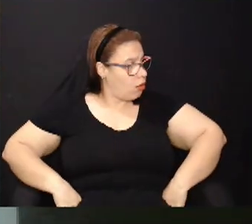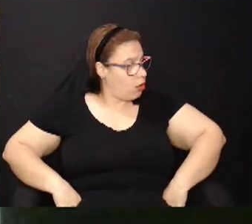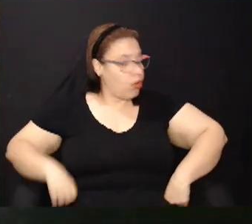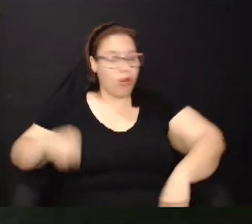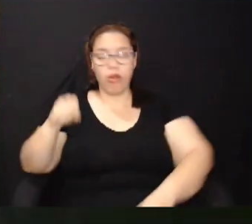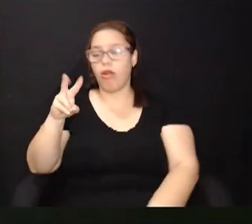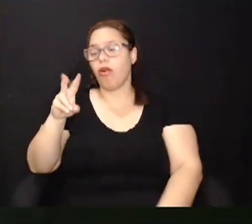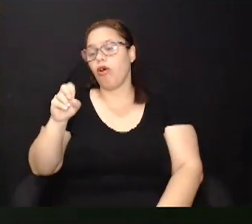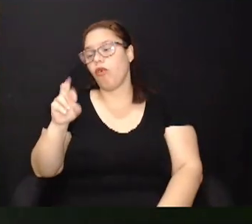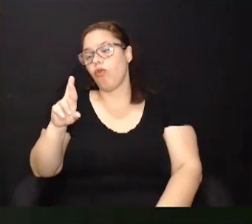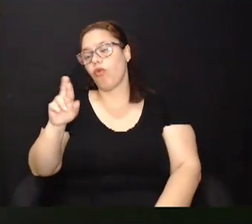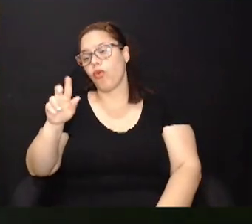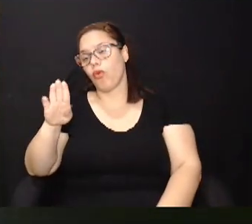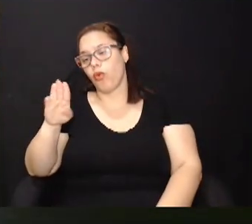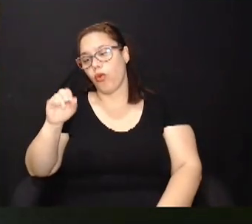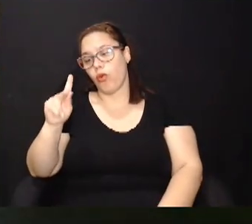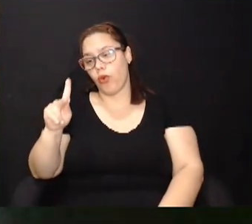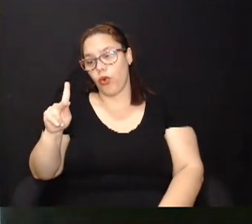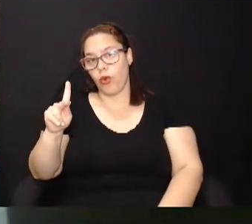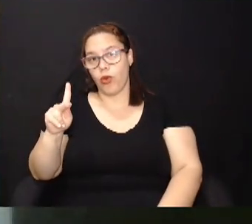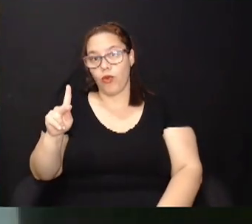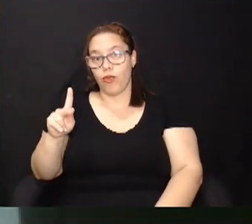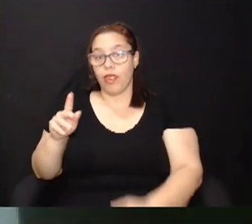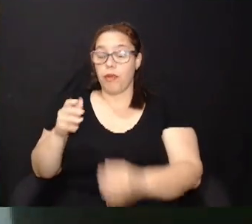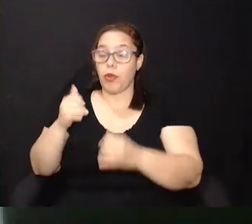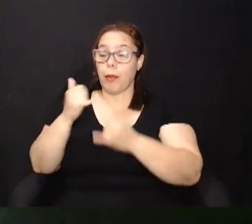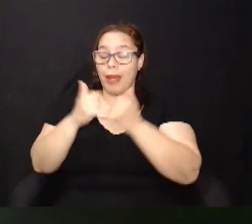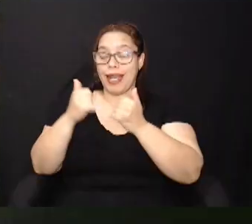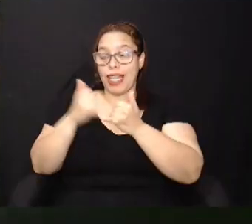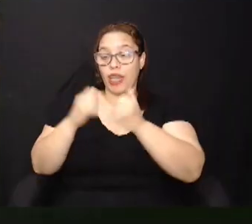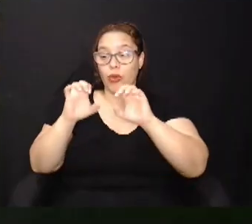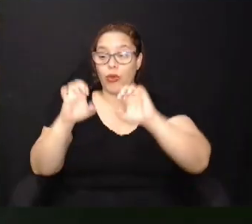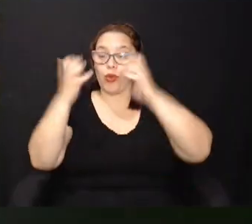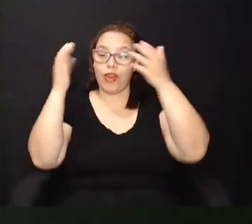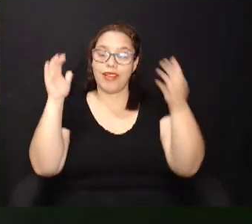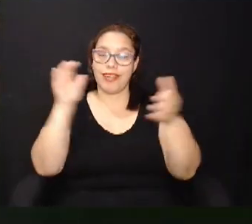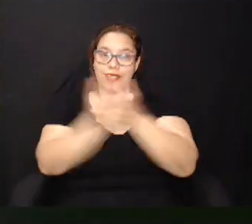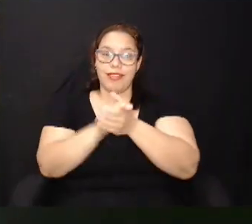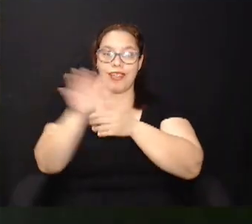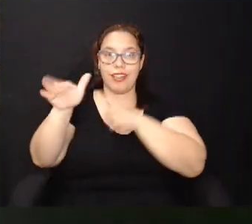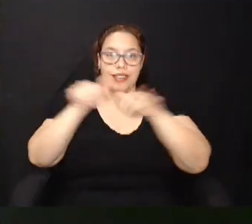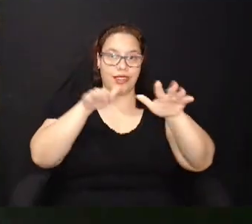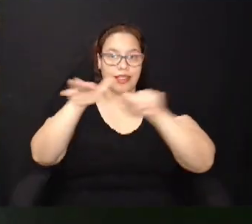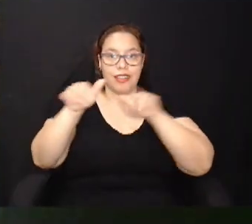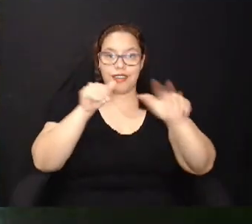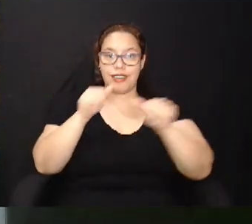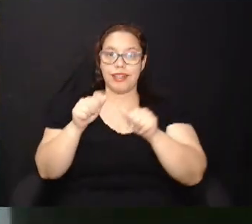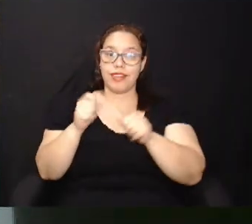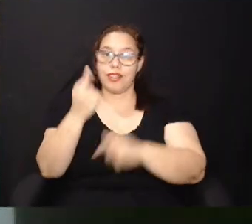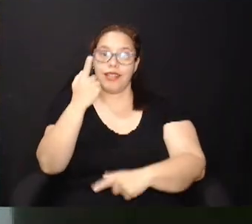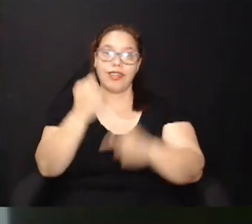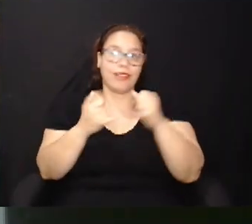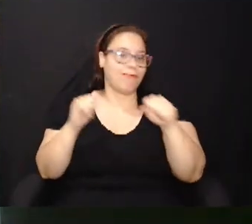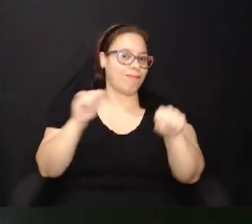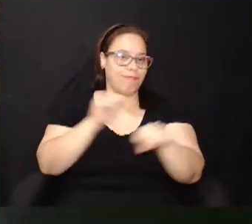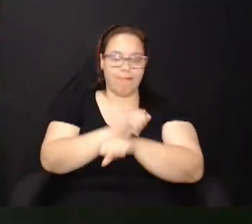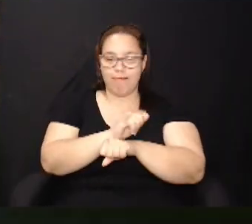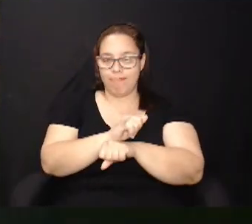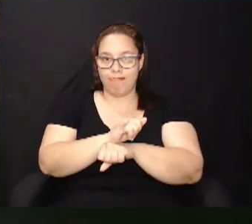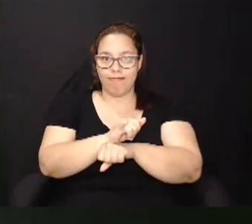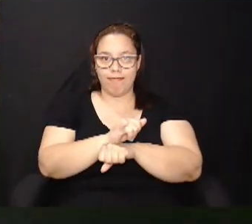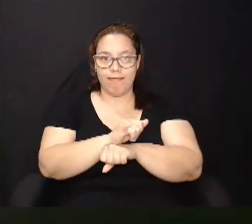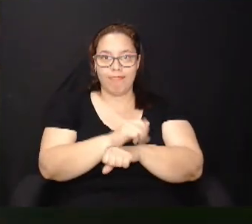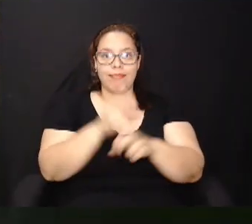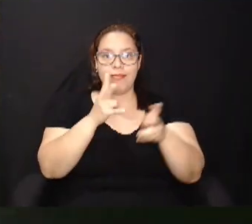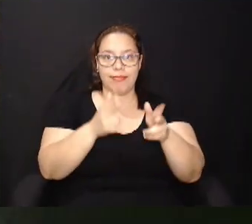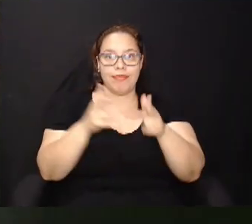que ele é muito parecido com festa de casamento. Na festa de casamento, você chama um monte de gente contando que algumas pessoas não vão. A companhia faz a mesma coisa, ela